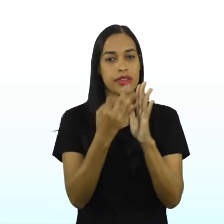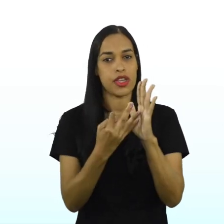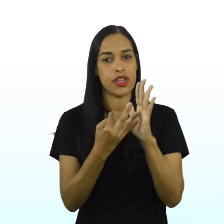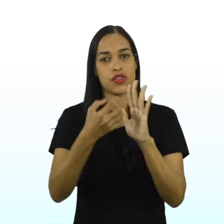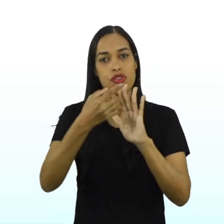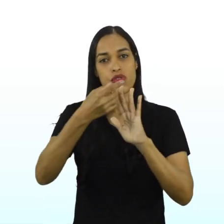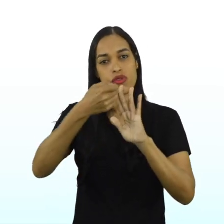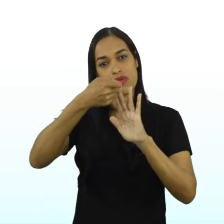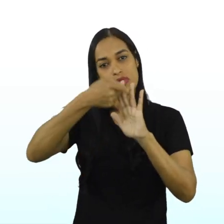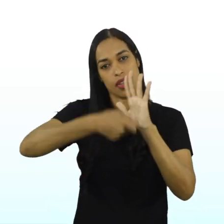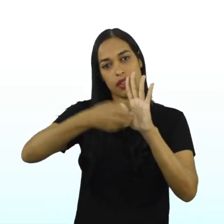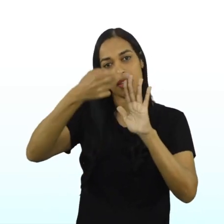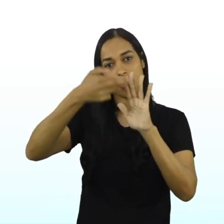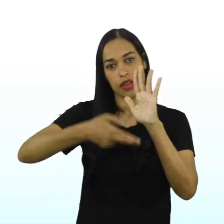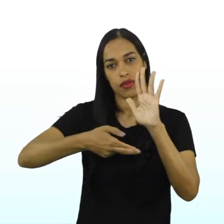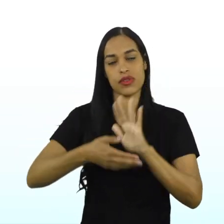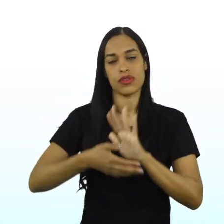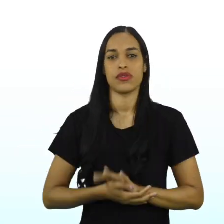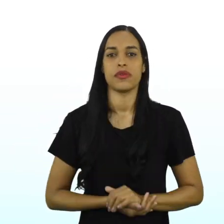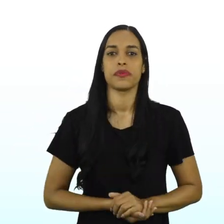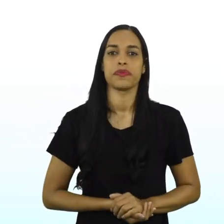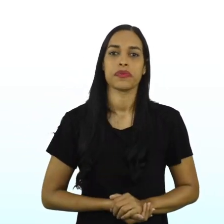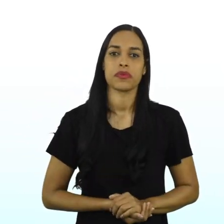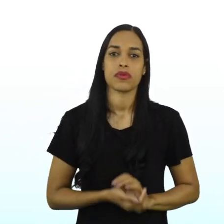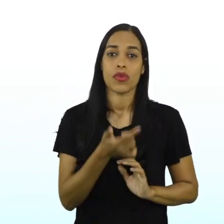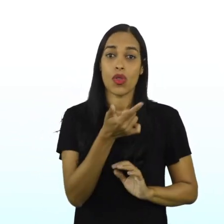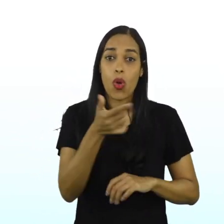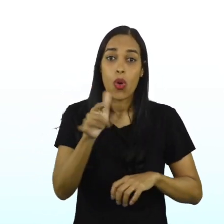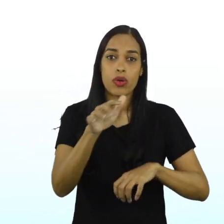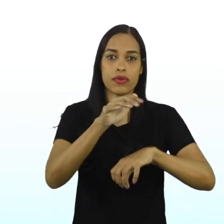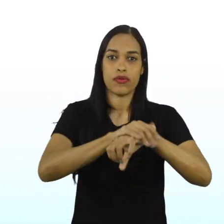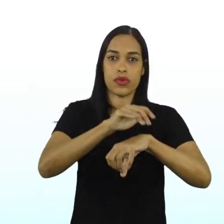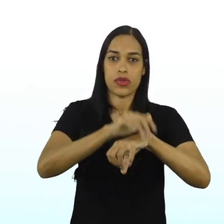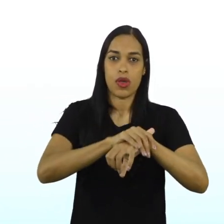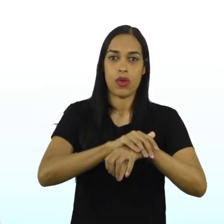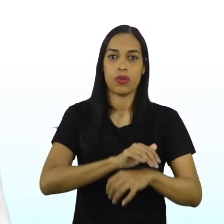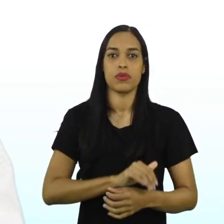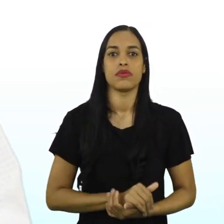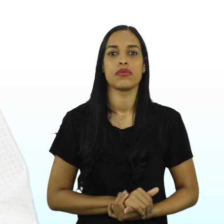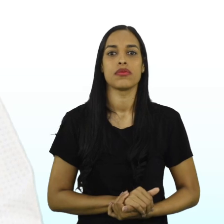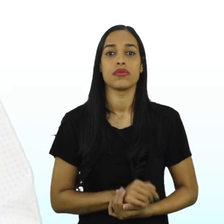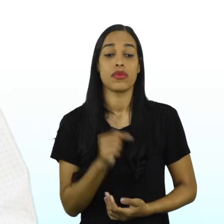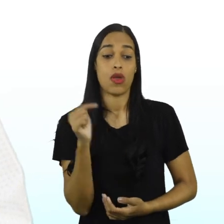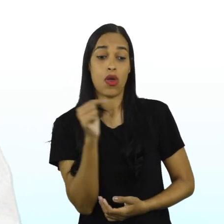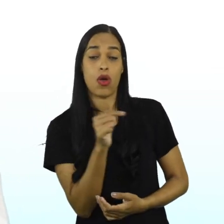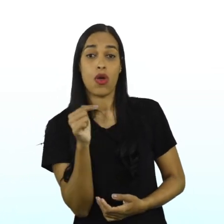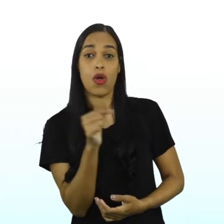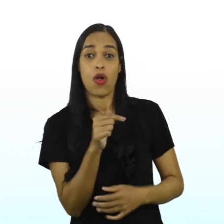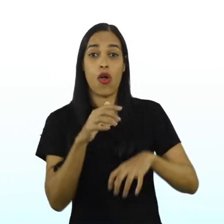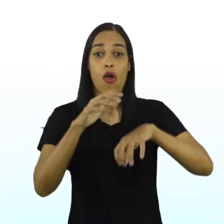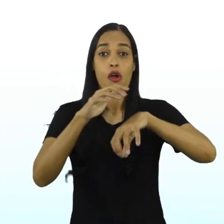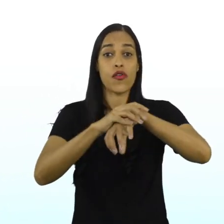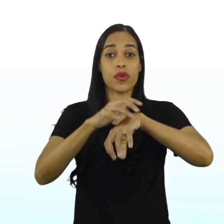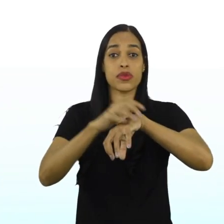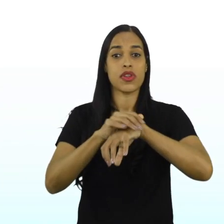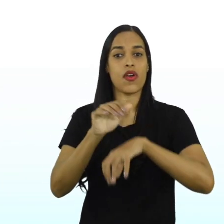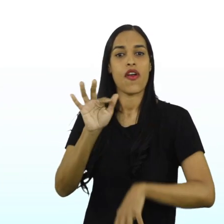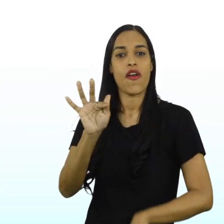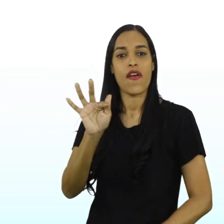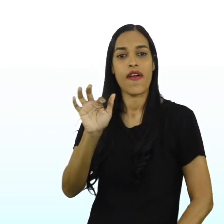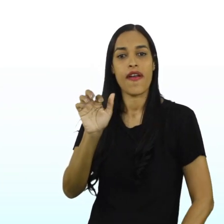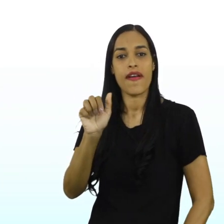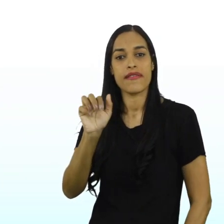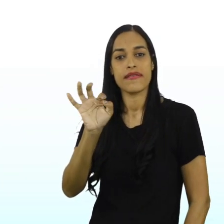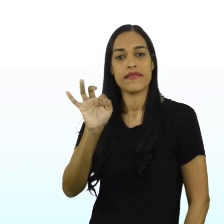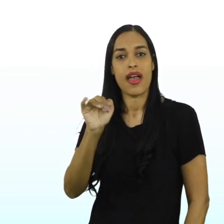dissertativos. Ok? Na outra função, essa daqui, ó. Função